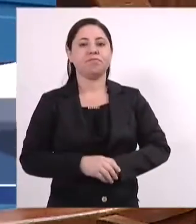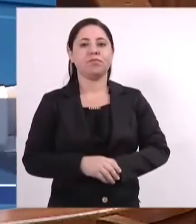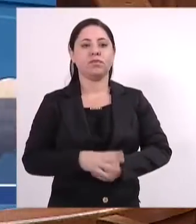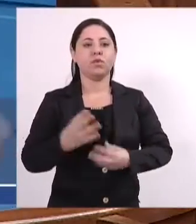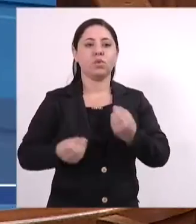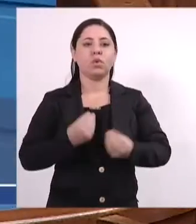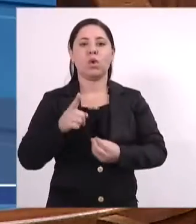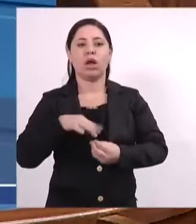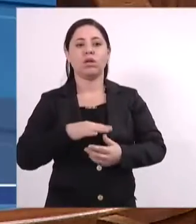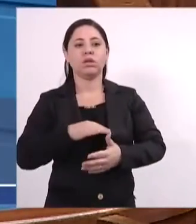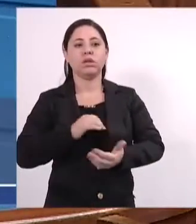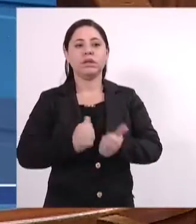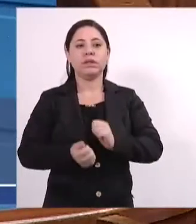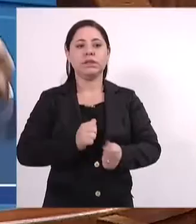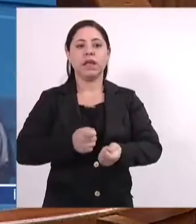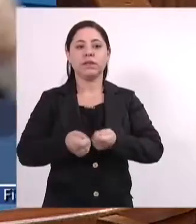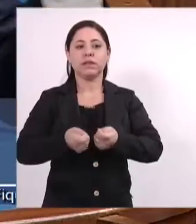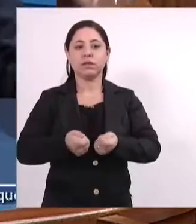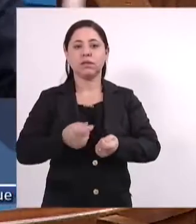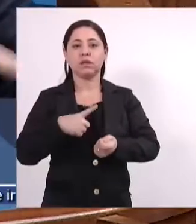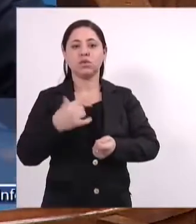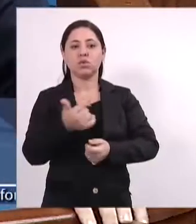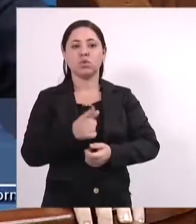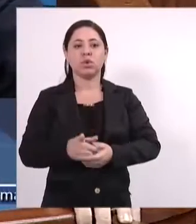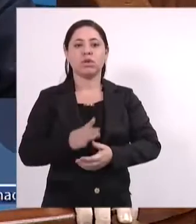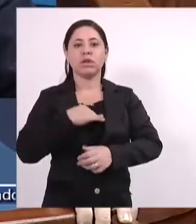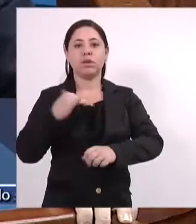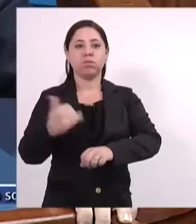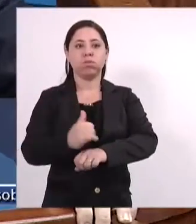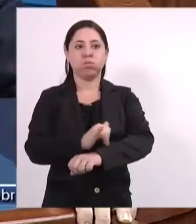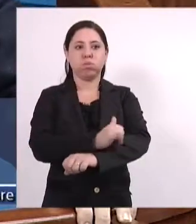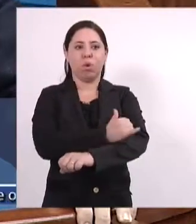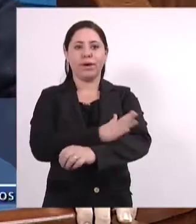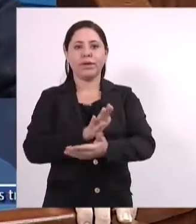essa estratégia, não tendo sobrepeso,